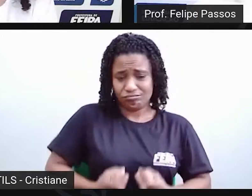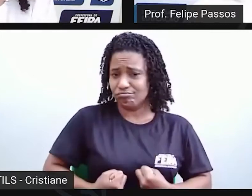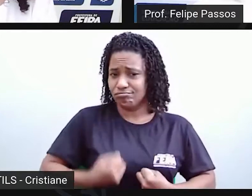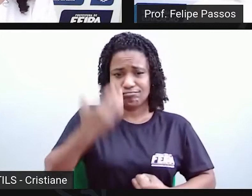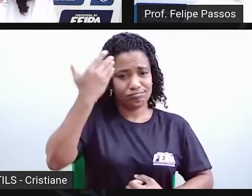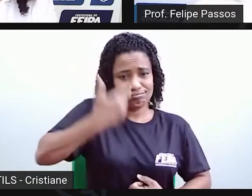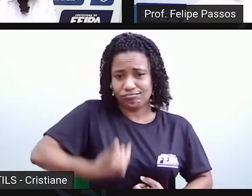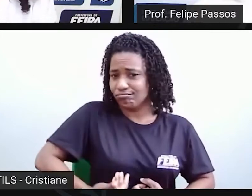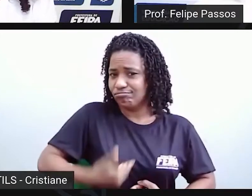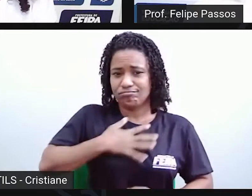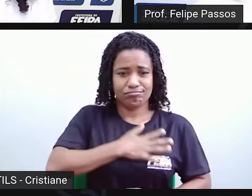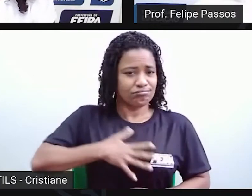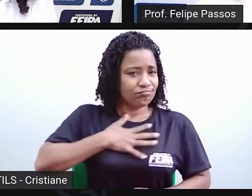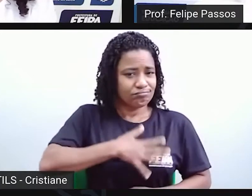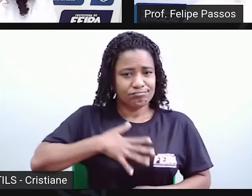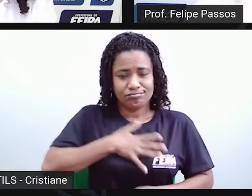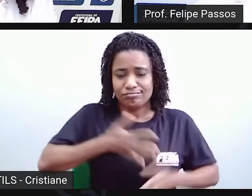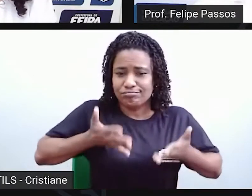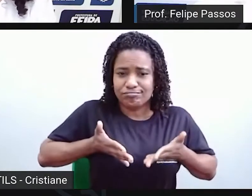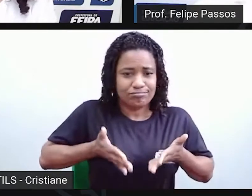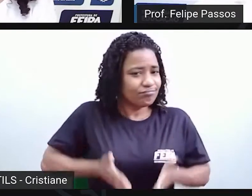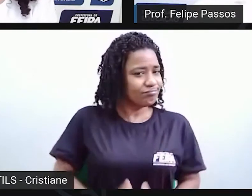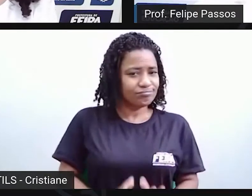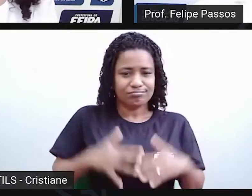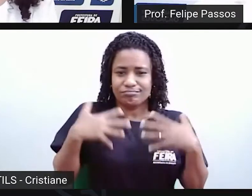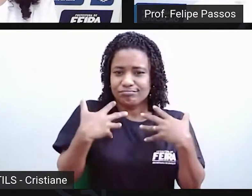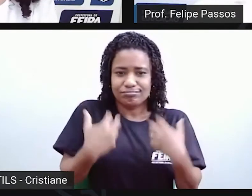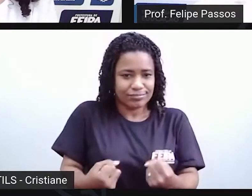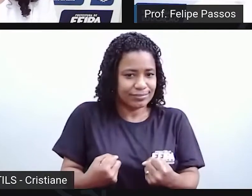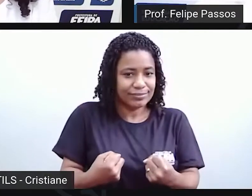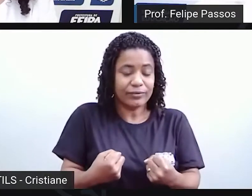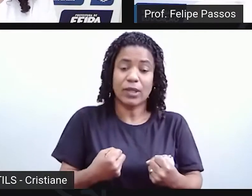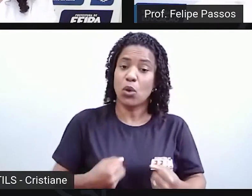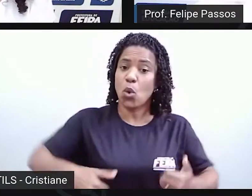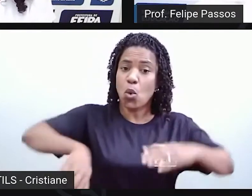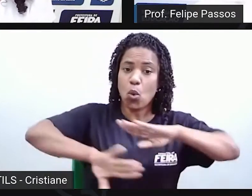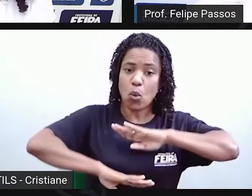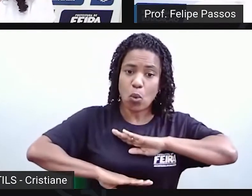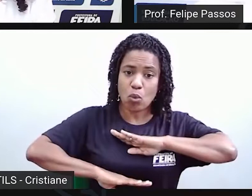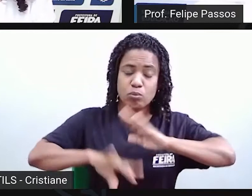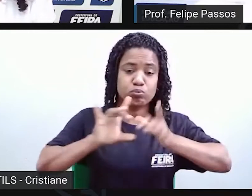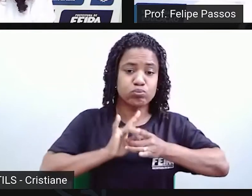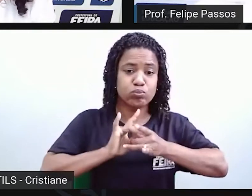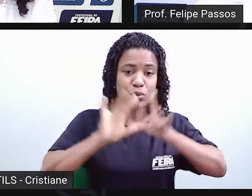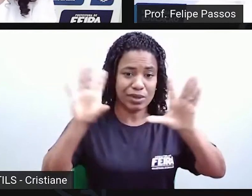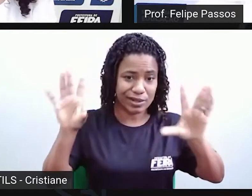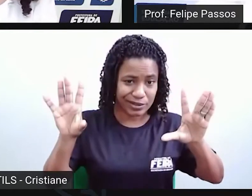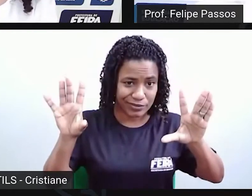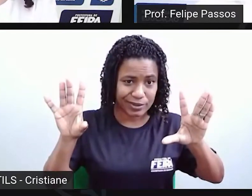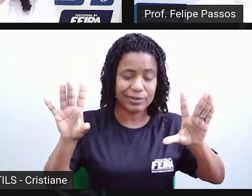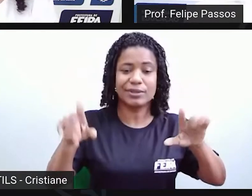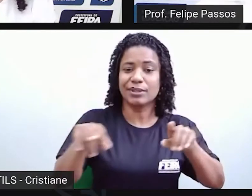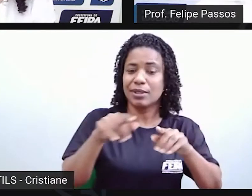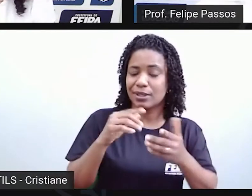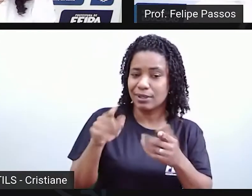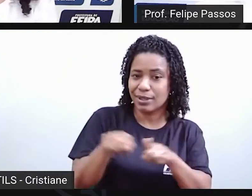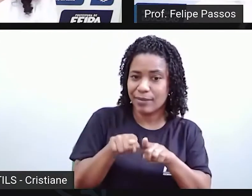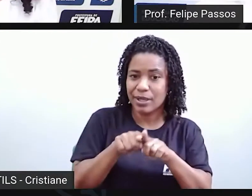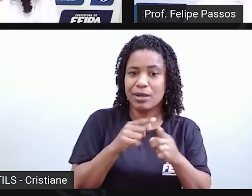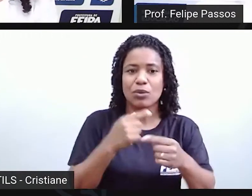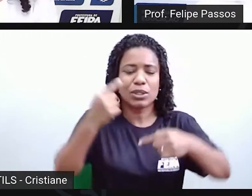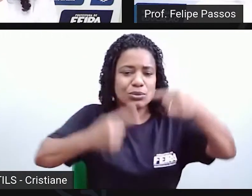você tem. Esses movimentos, não só o Corpo Livre, mas também outros que discutem sobre a